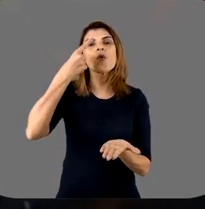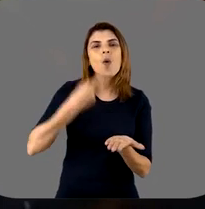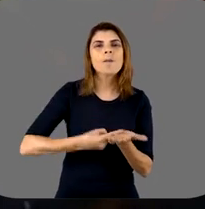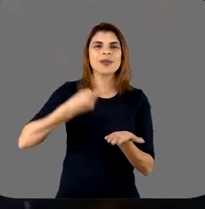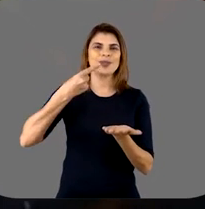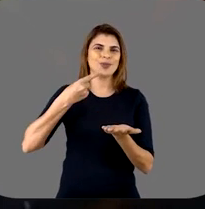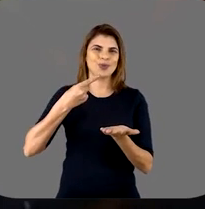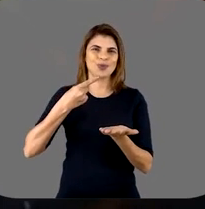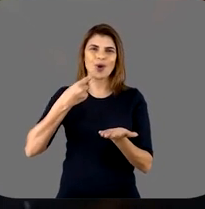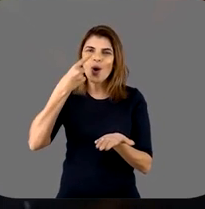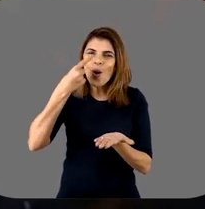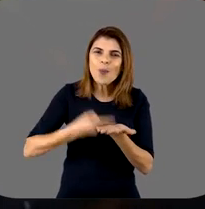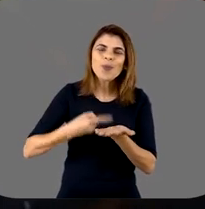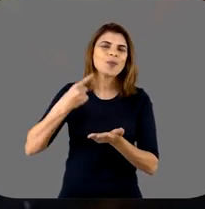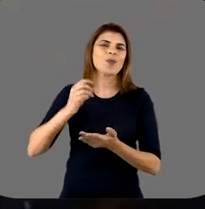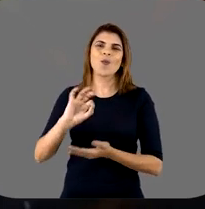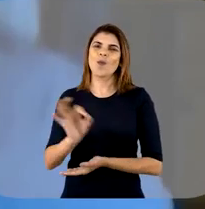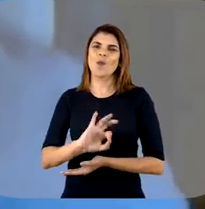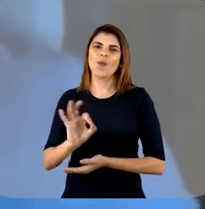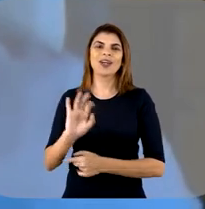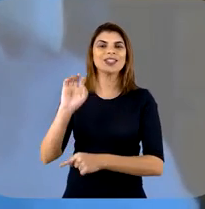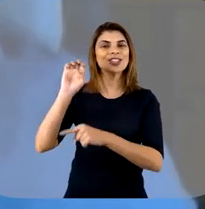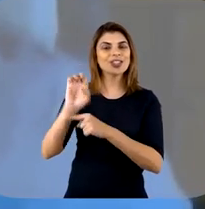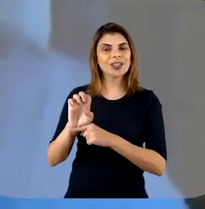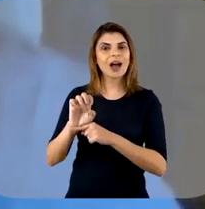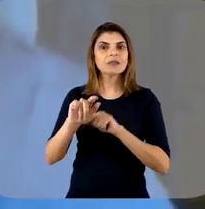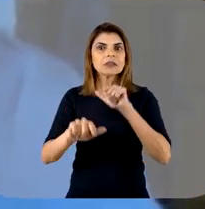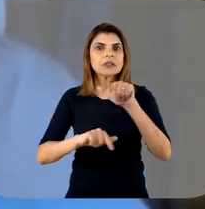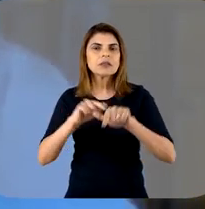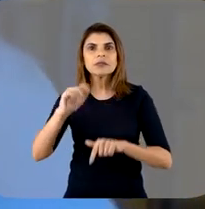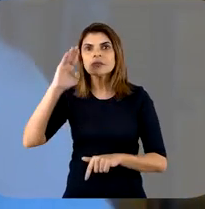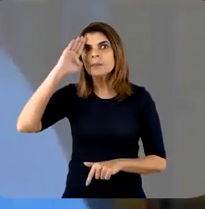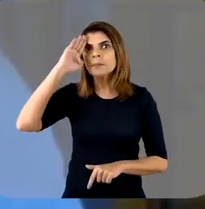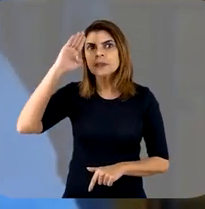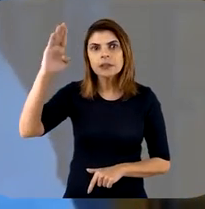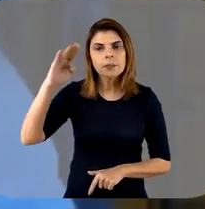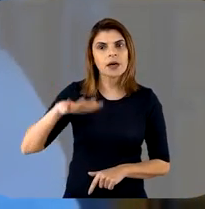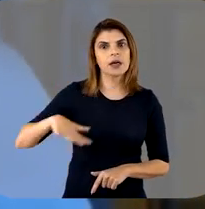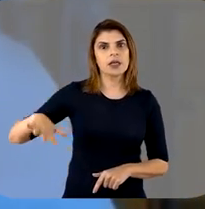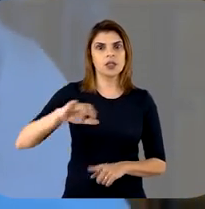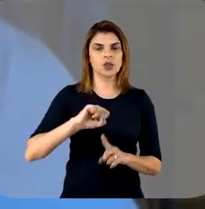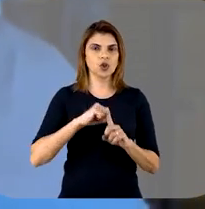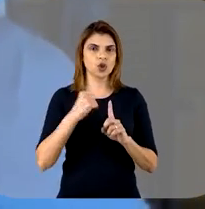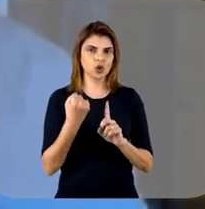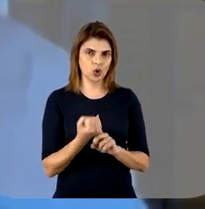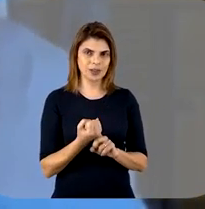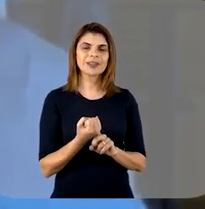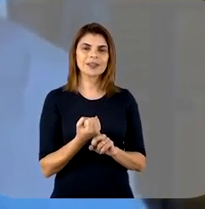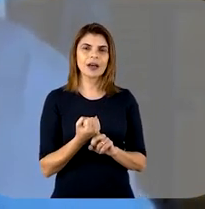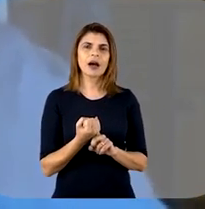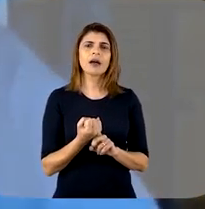um descompromisso do Estado com uma série de serviços fundamentais para a sociedade. Quer dizer,